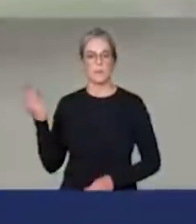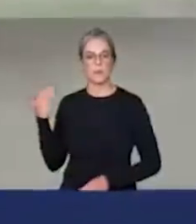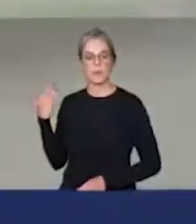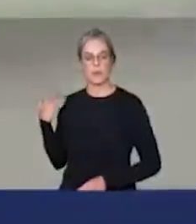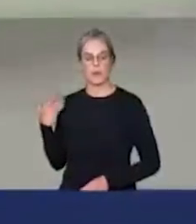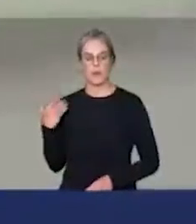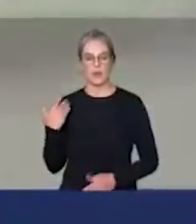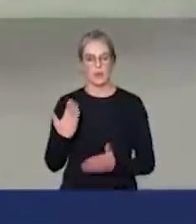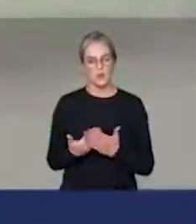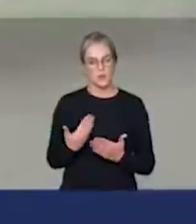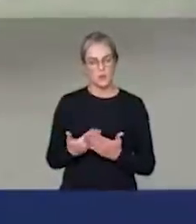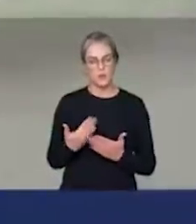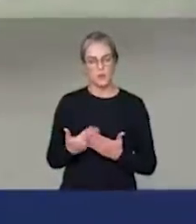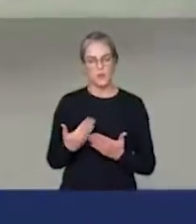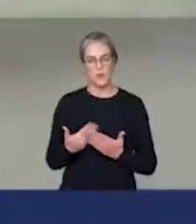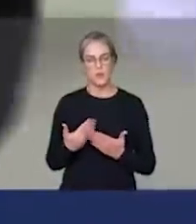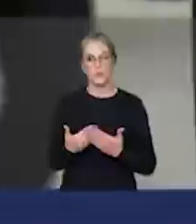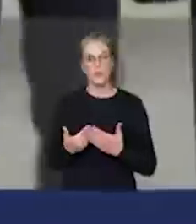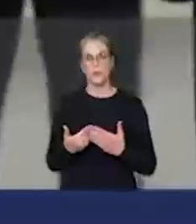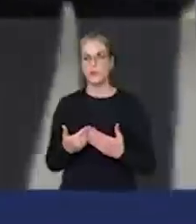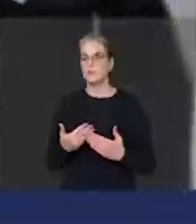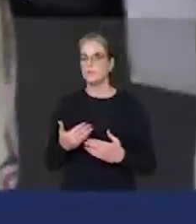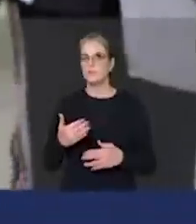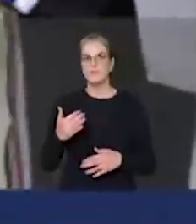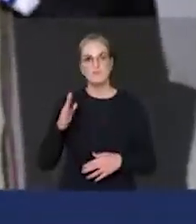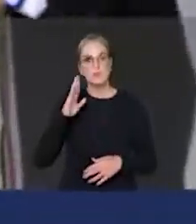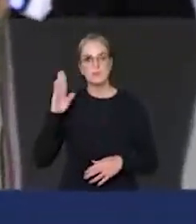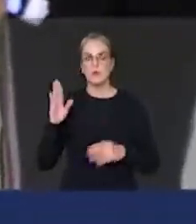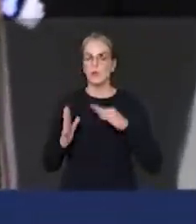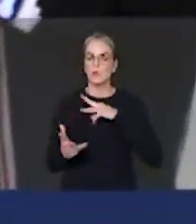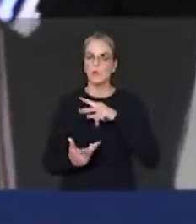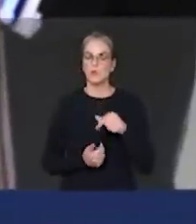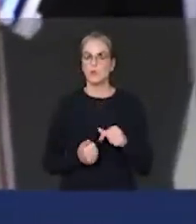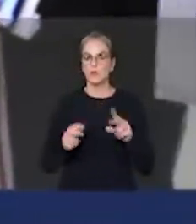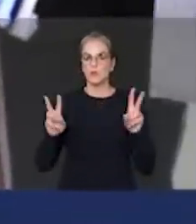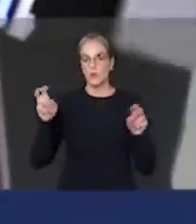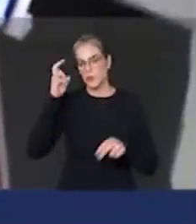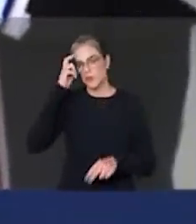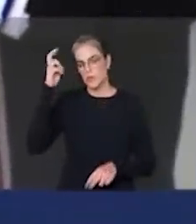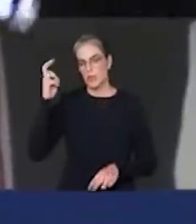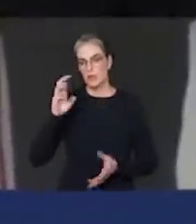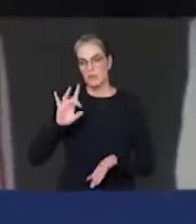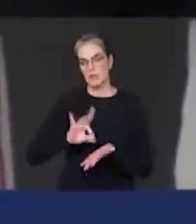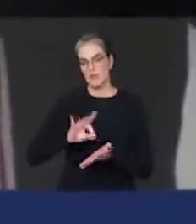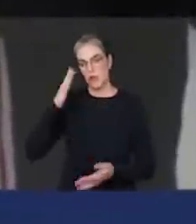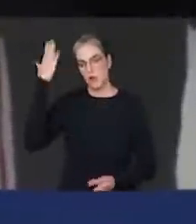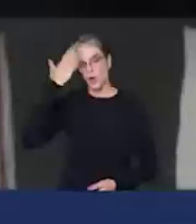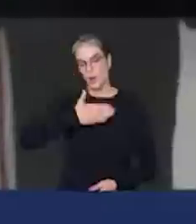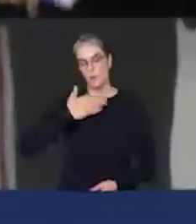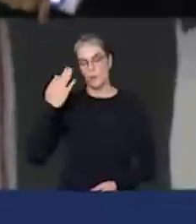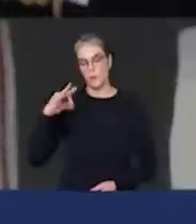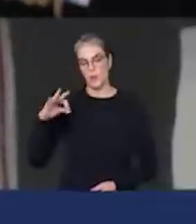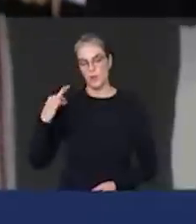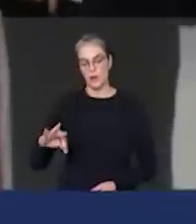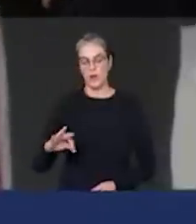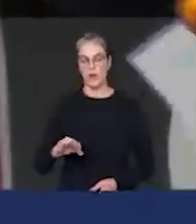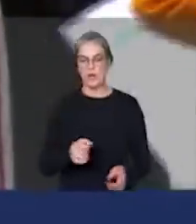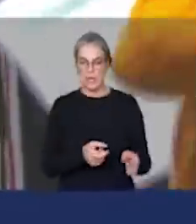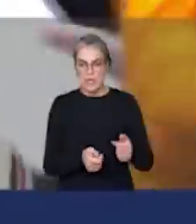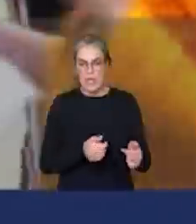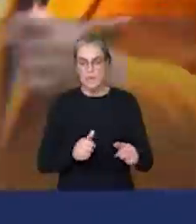estudo no mundo sobre inteligência e foi comprovado que realmente os games e melhoram a